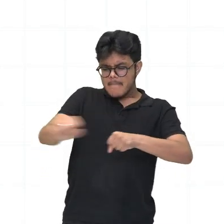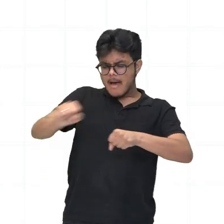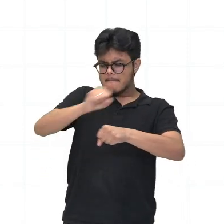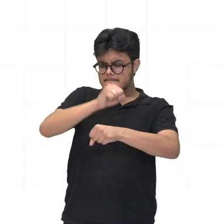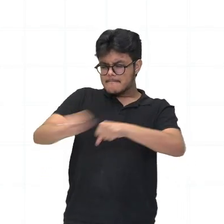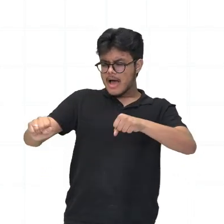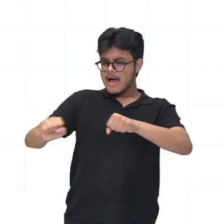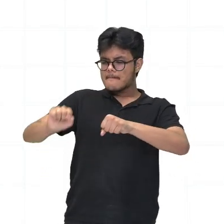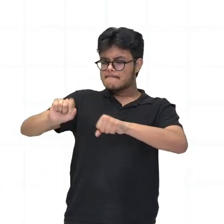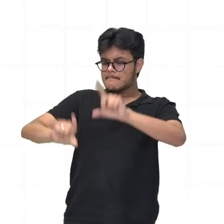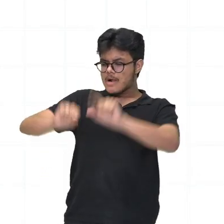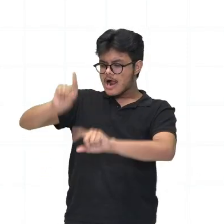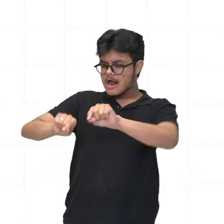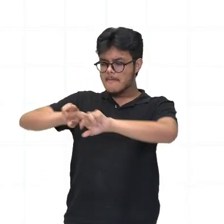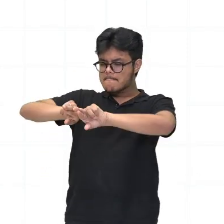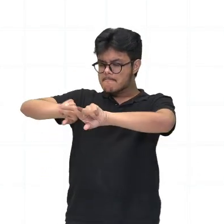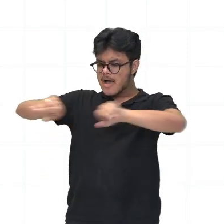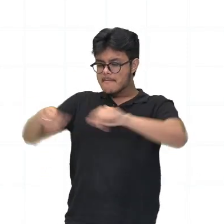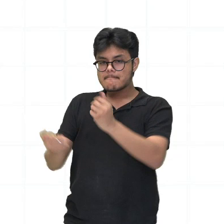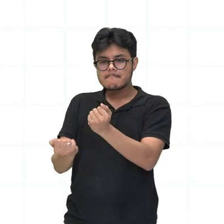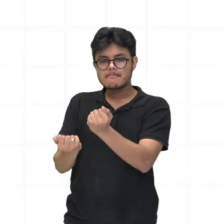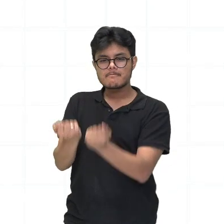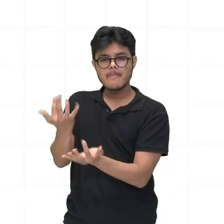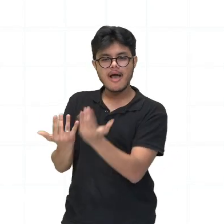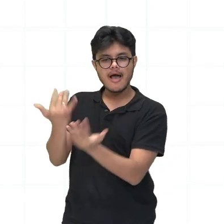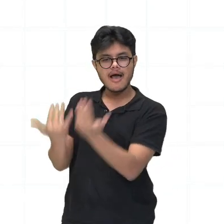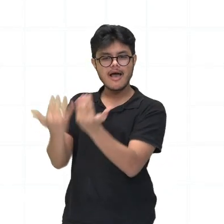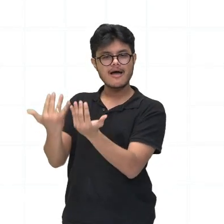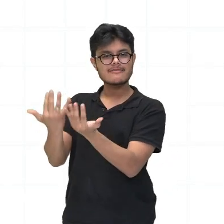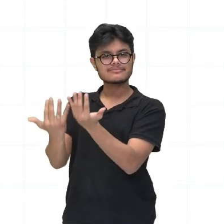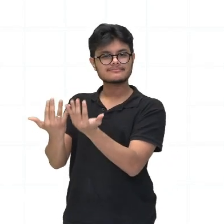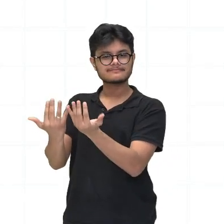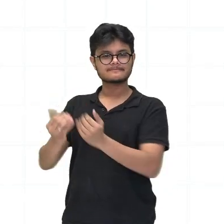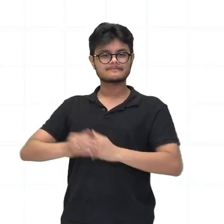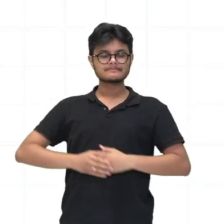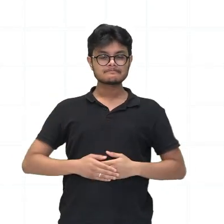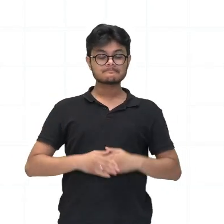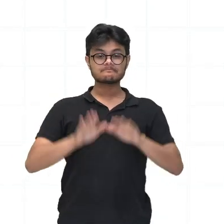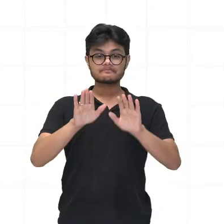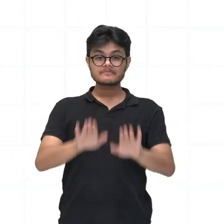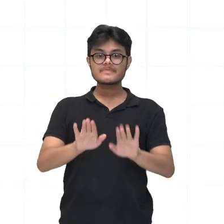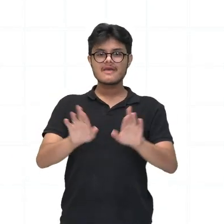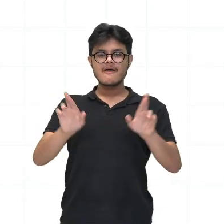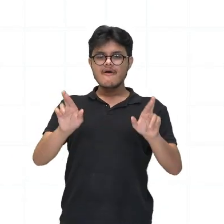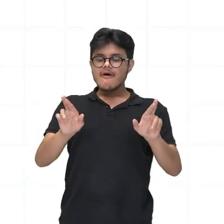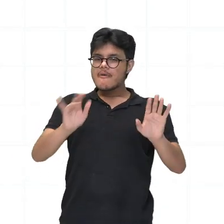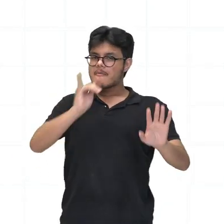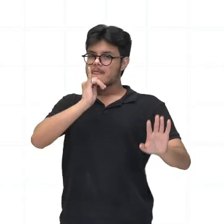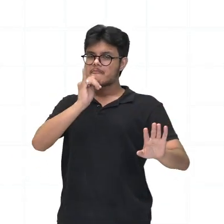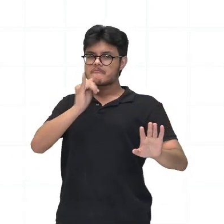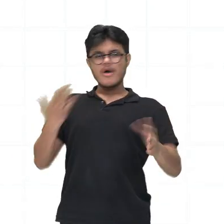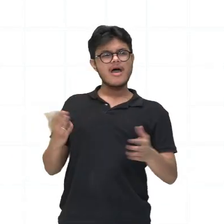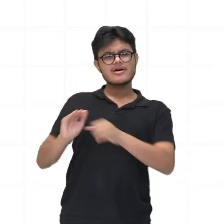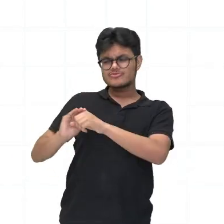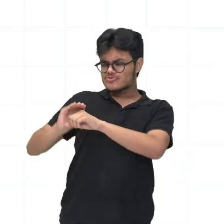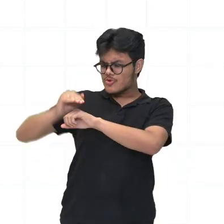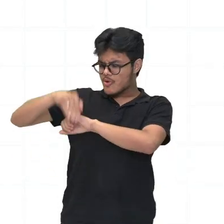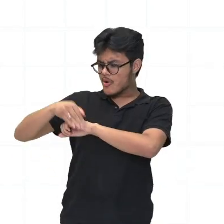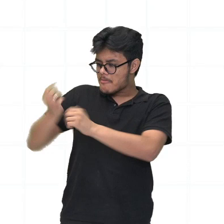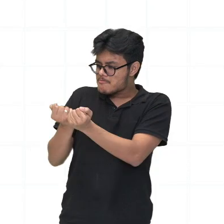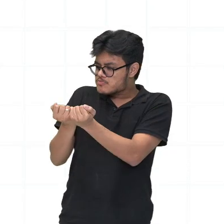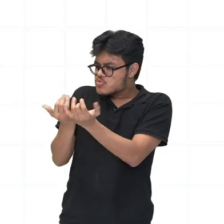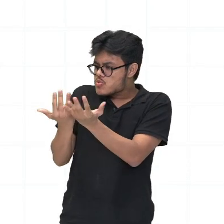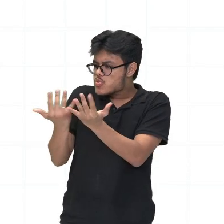polegar, a chama, só para vê-las, já se levanta a bailar. Tão indiferente a noite, bruma,